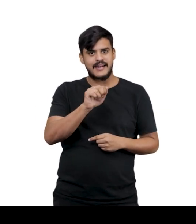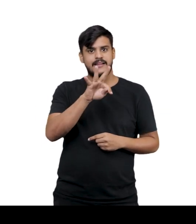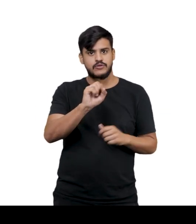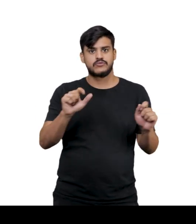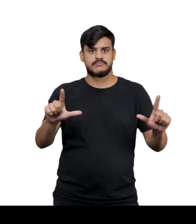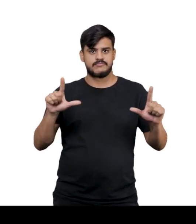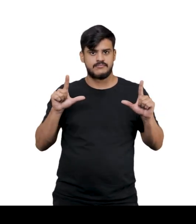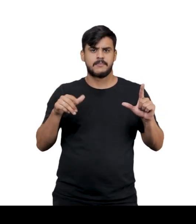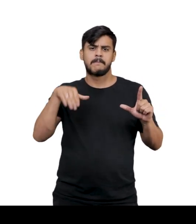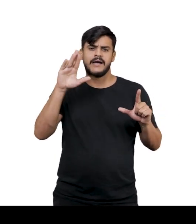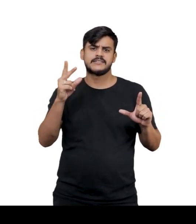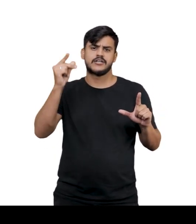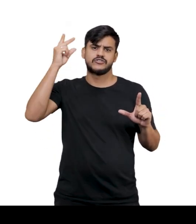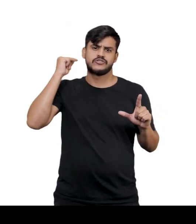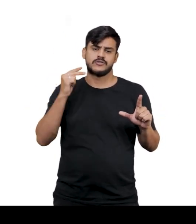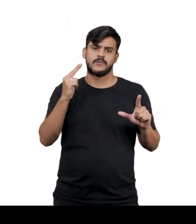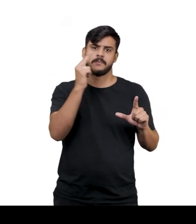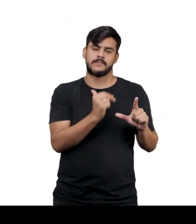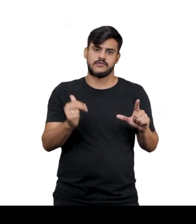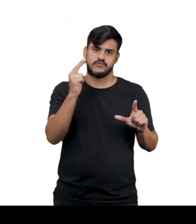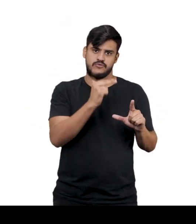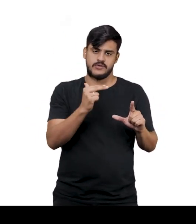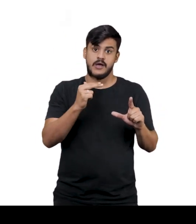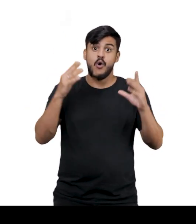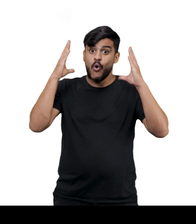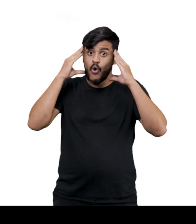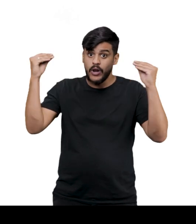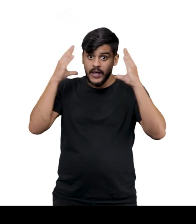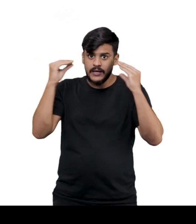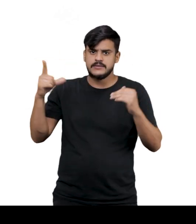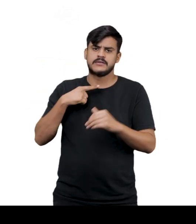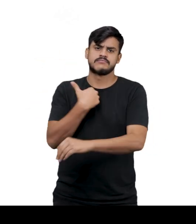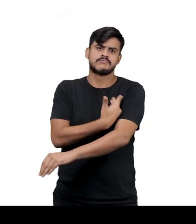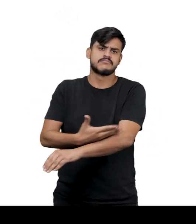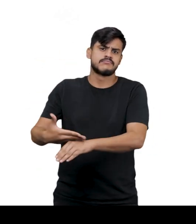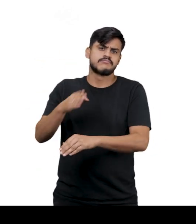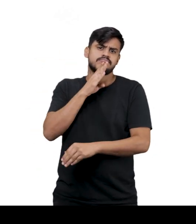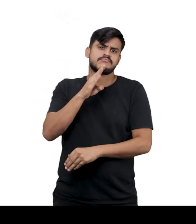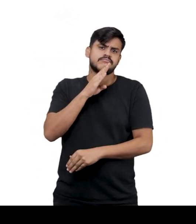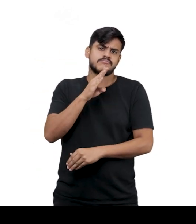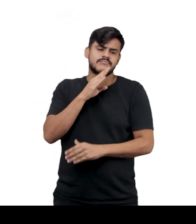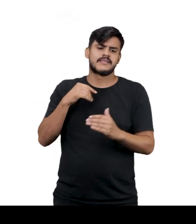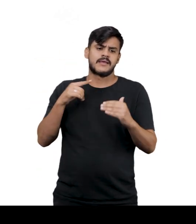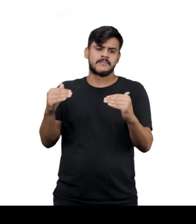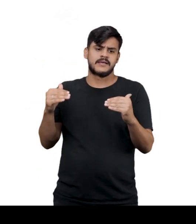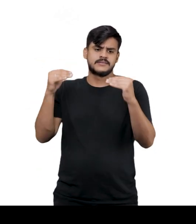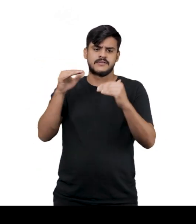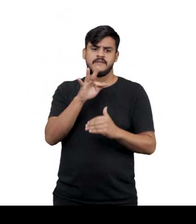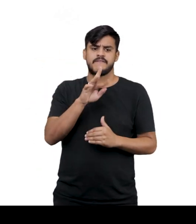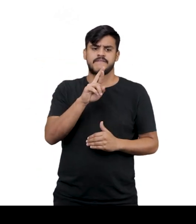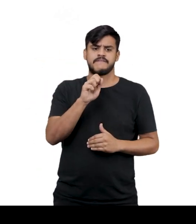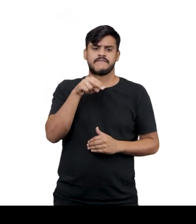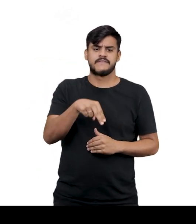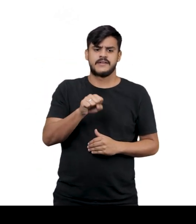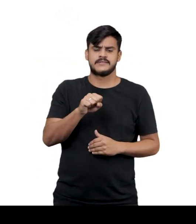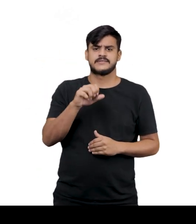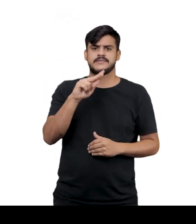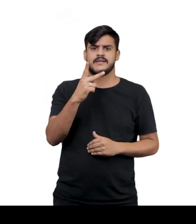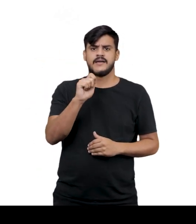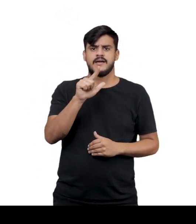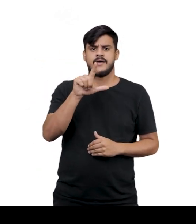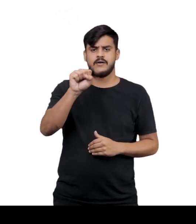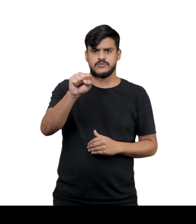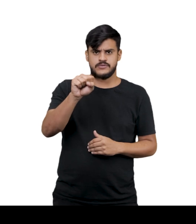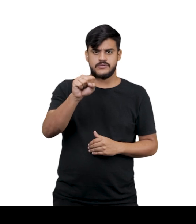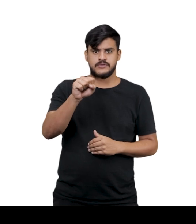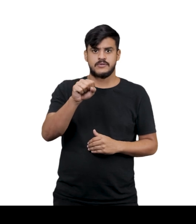do retrato, um dos mais antigos da pintura, no qual a Holanda tem forte tradição, com mestres como Frans